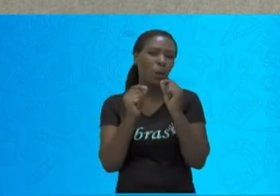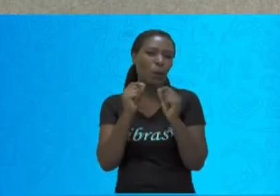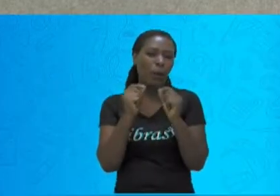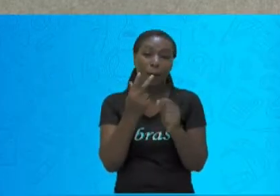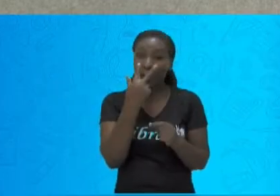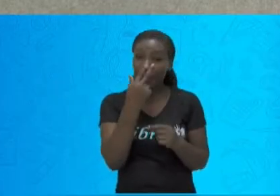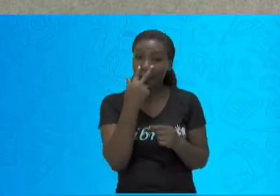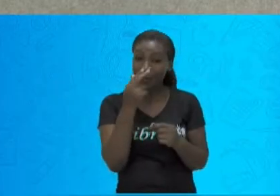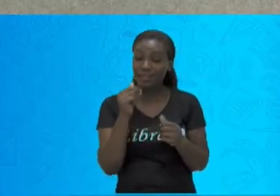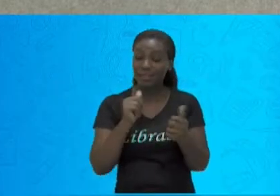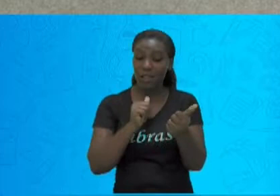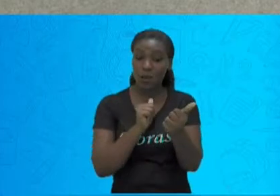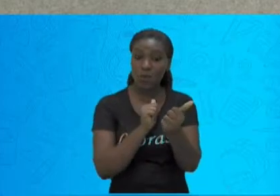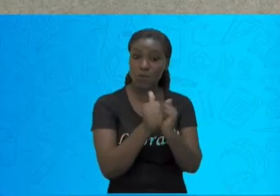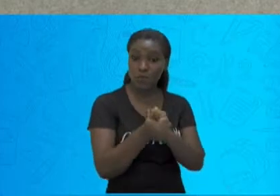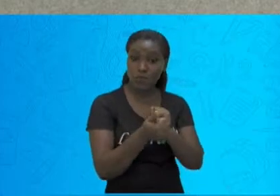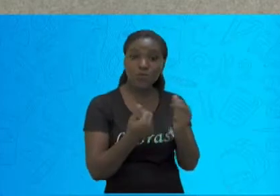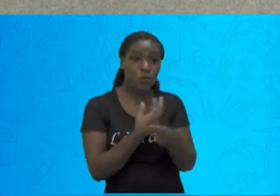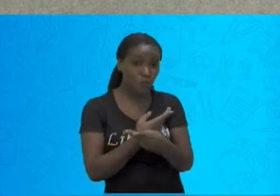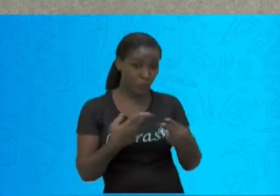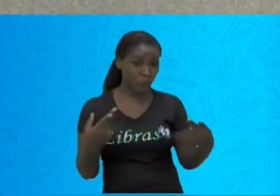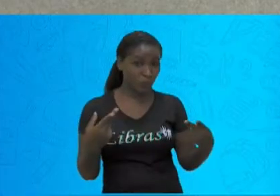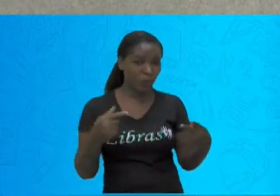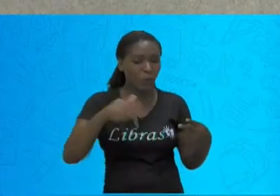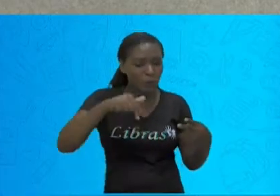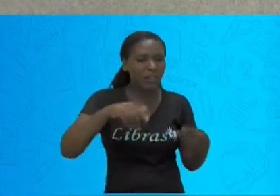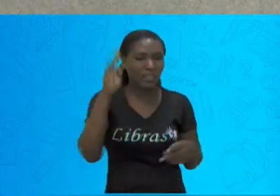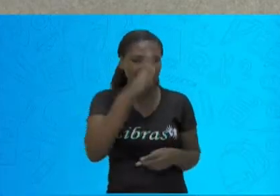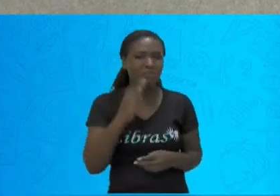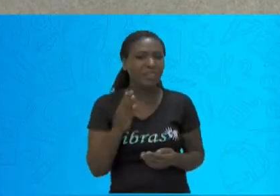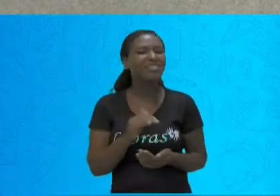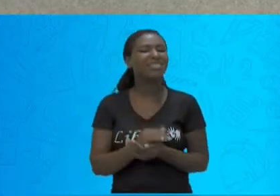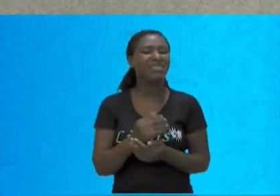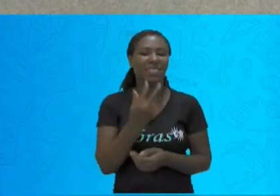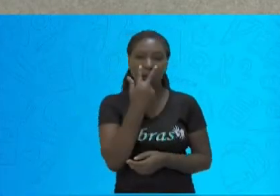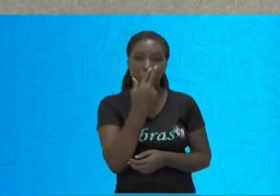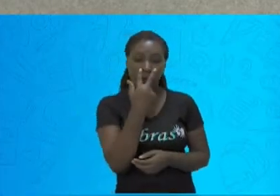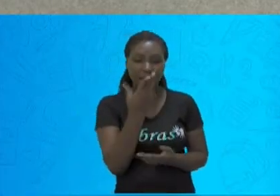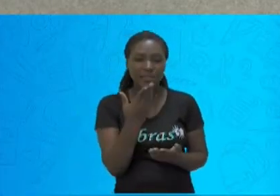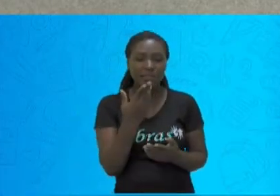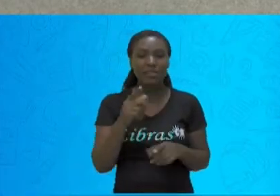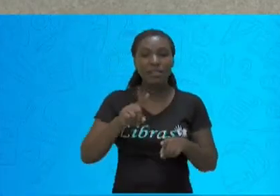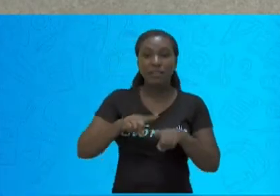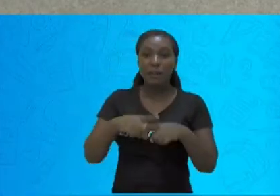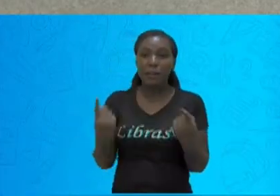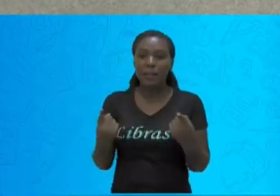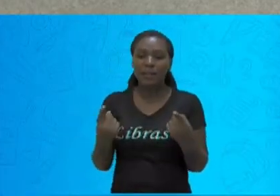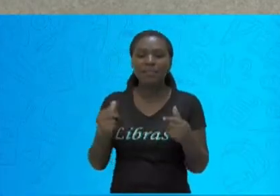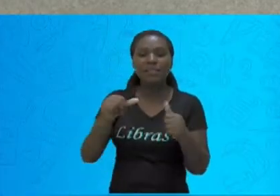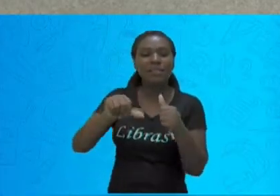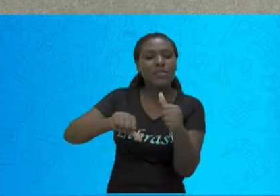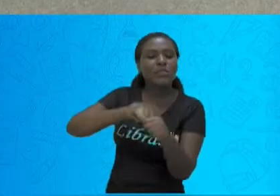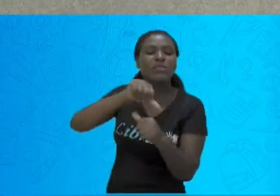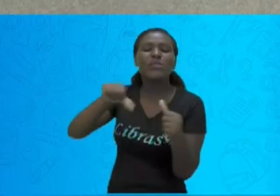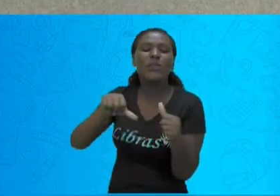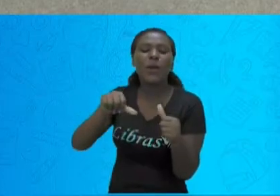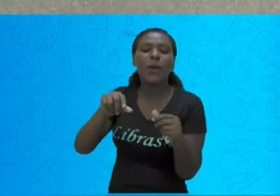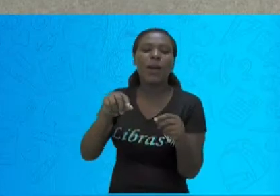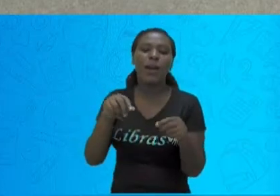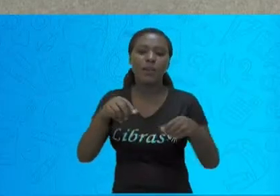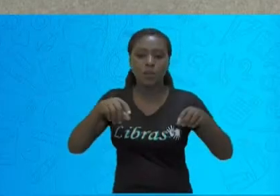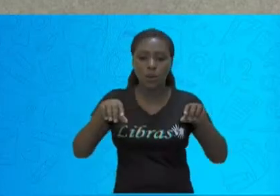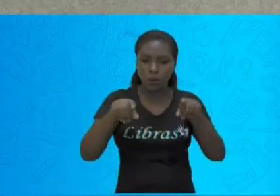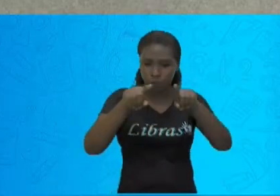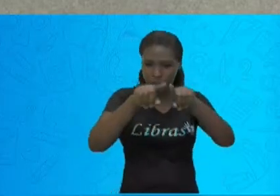futebol brasileiro. Porém, em vez das travas, né, ou seja, do gol ser nos